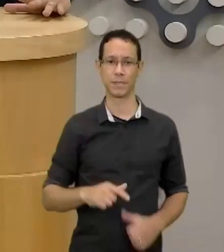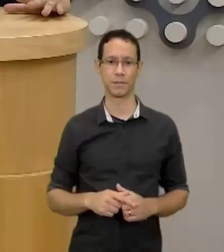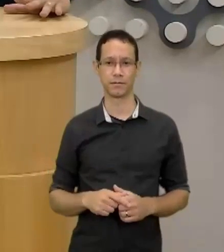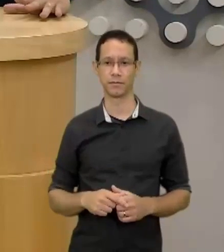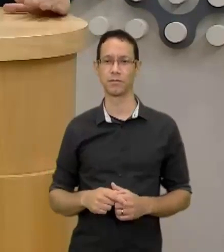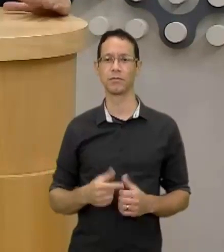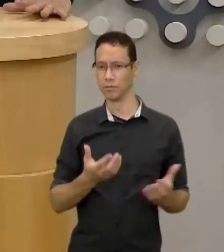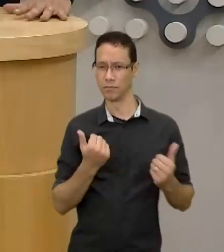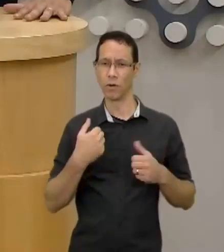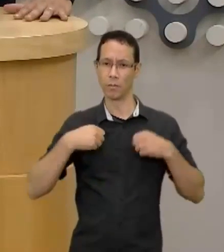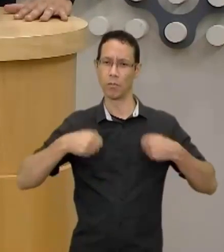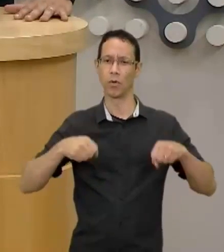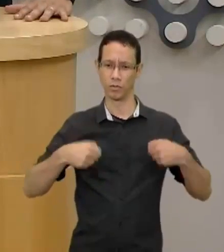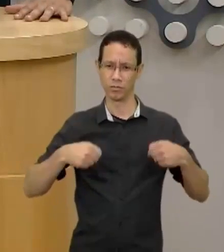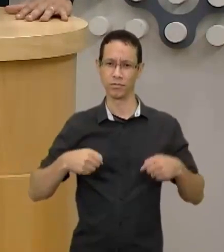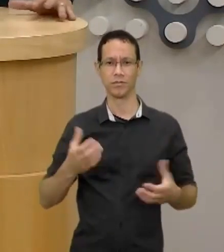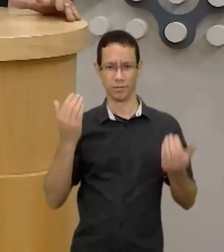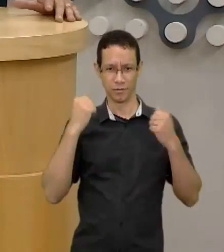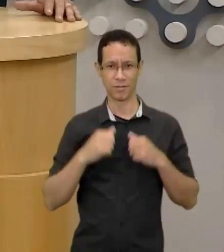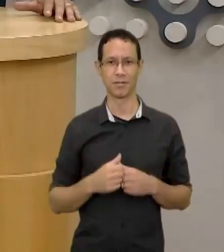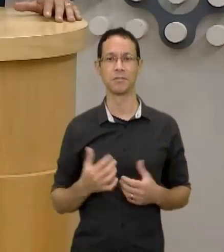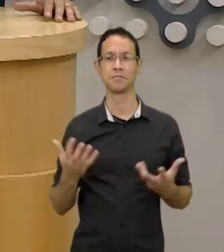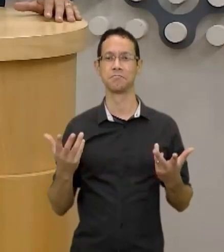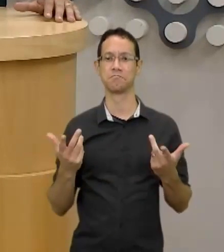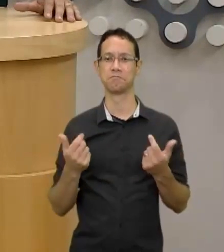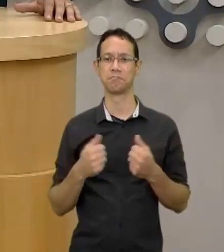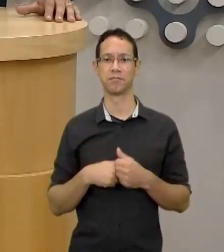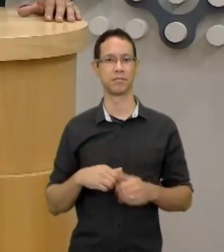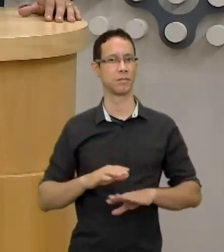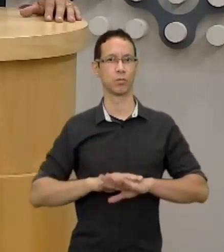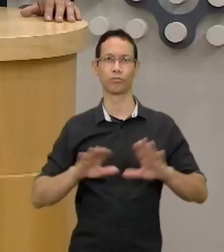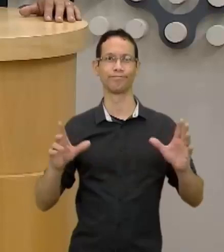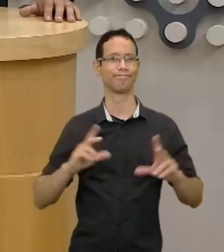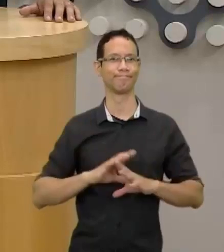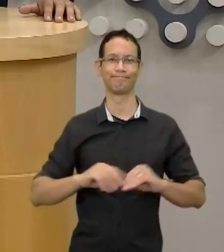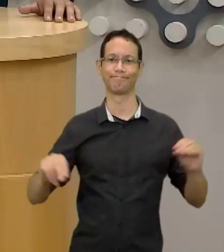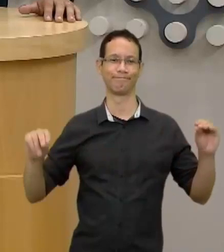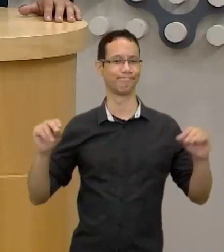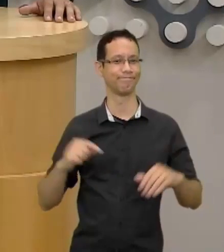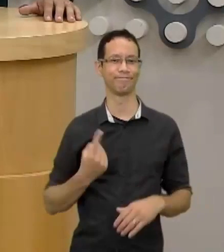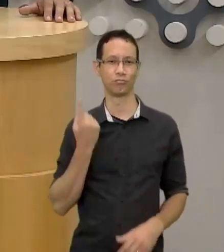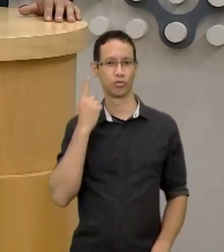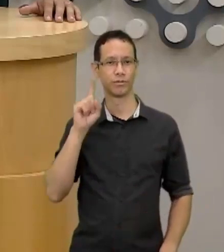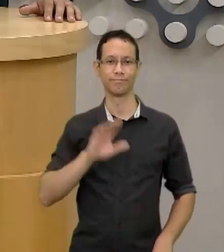então. Maravilha, nossa, tipo, aí só vejo hoje aqui, tchau, nunca mais, né?